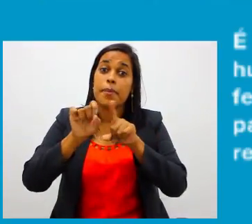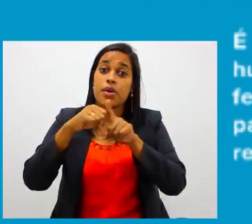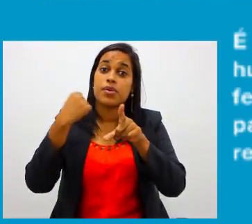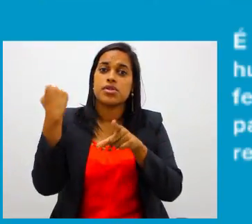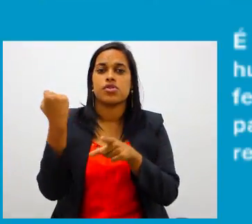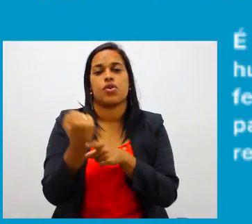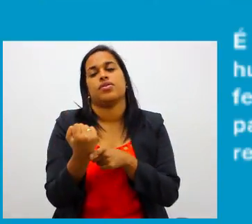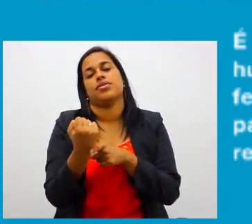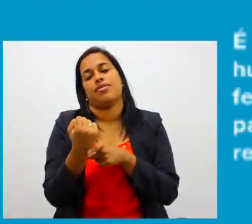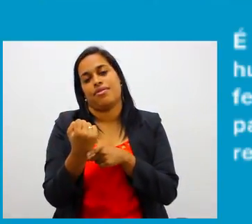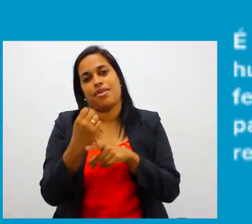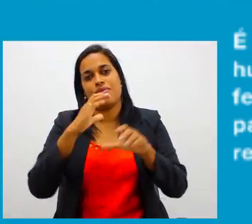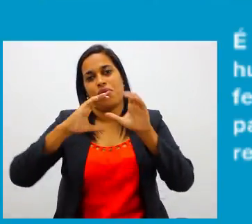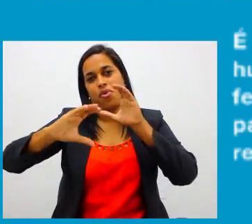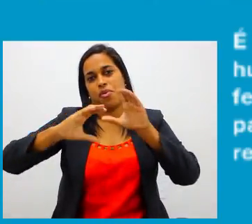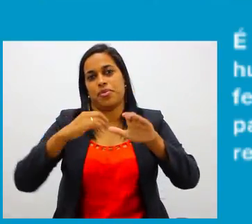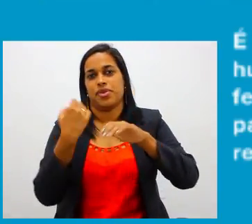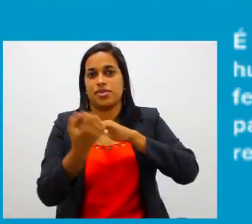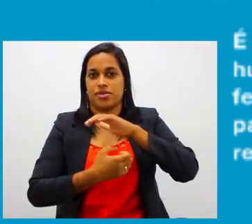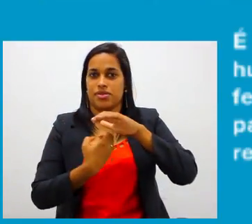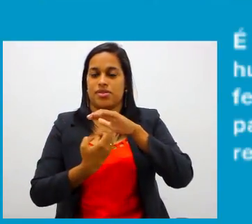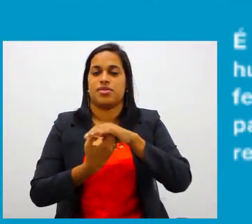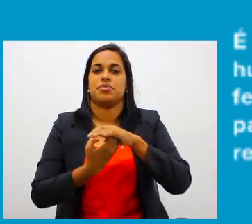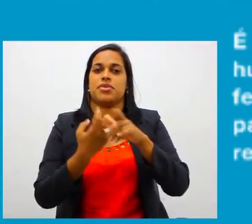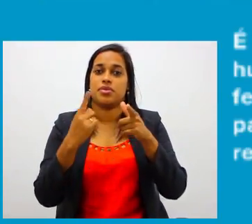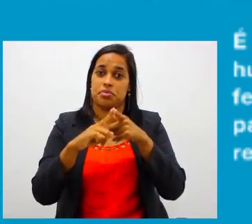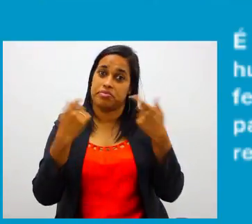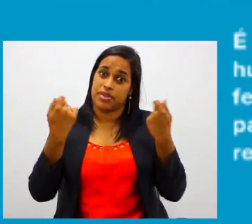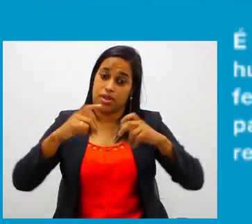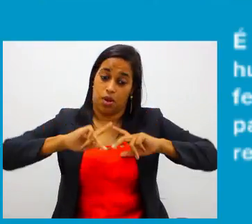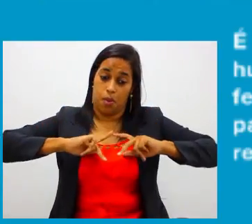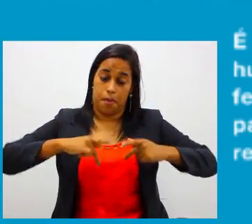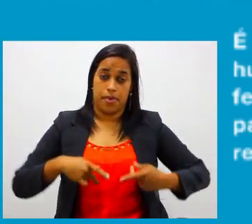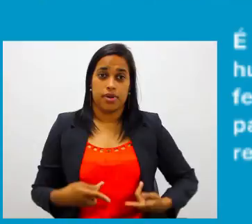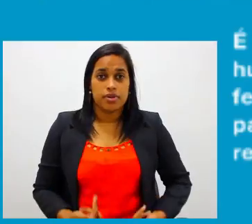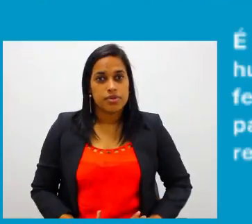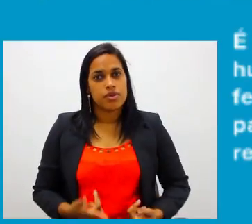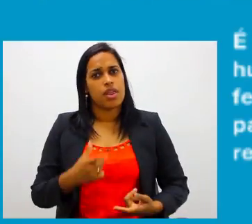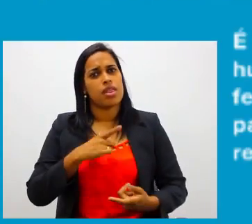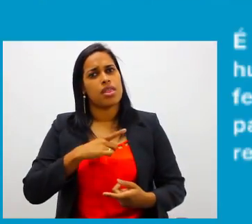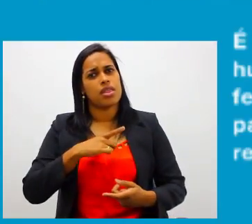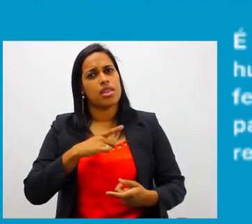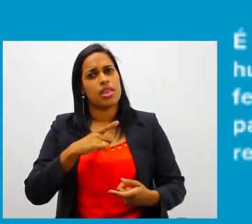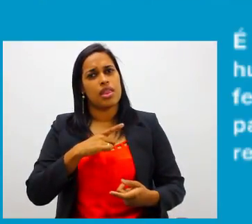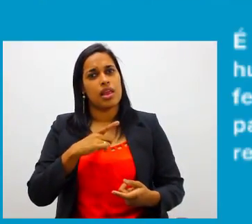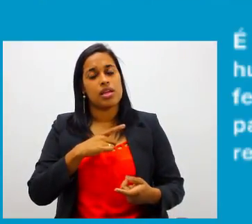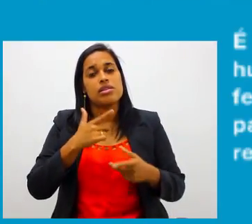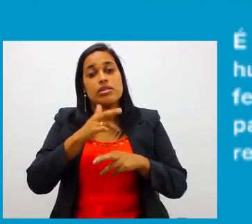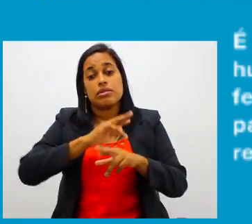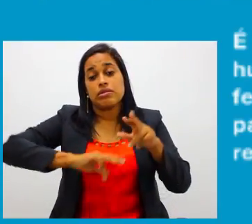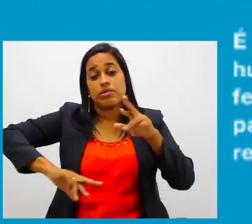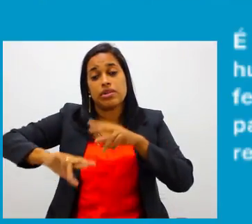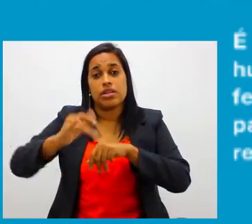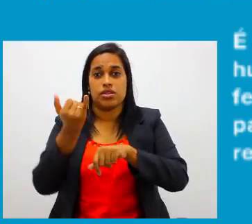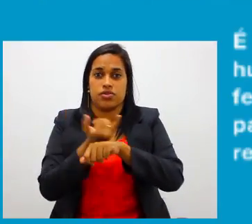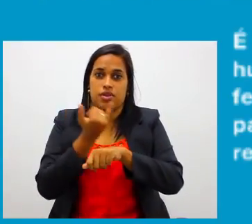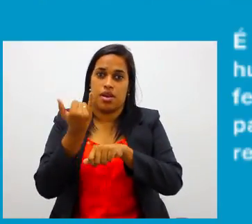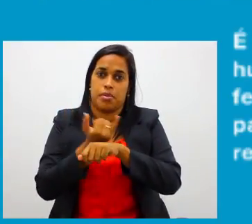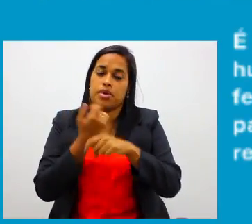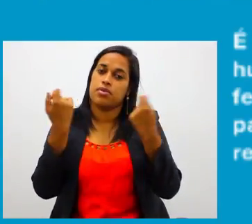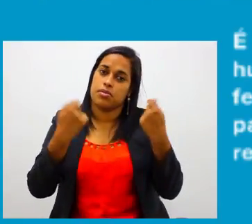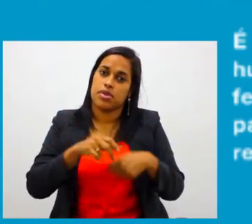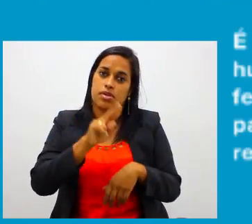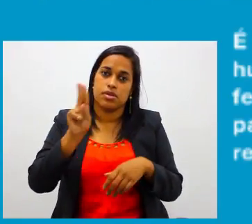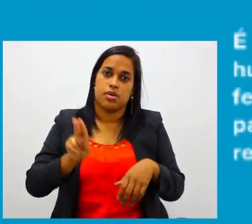nós estabeleceremos uma excelente comunicação nas empresas. É uma grande rede de comunicações humanas e possui ilimitadas